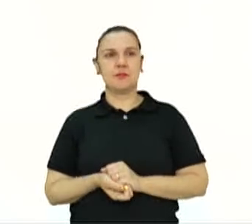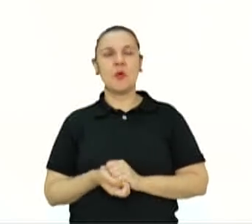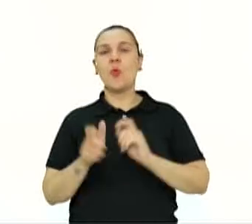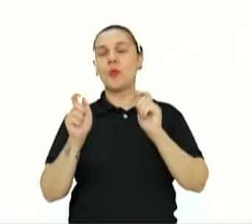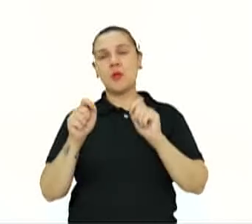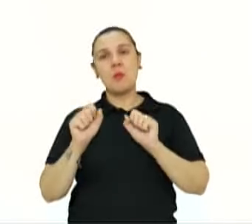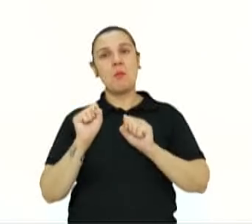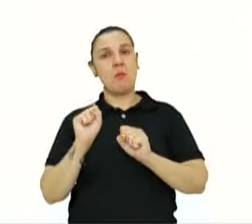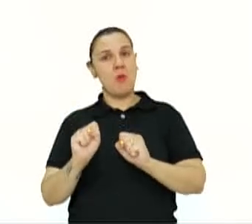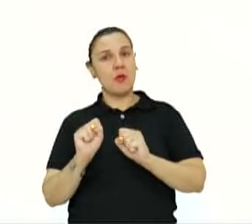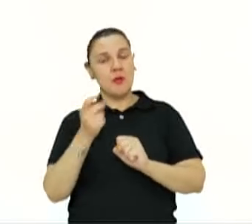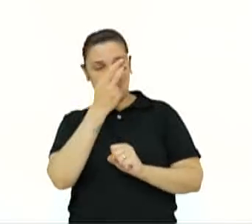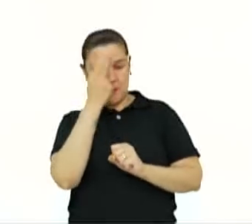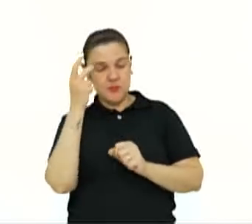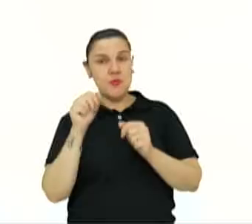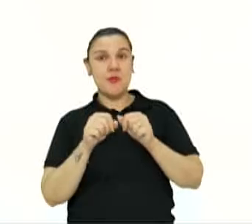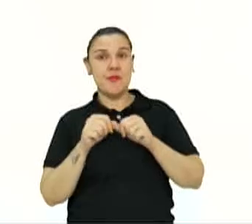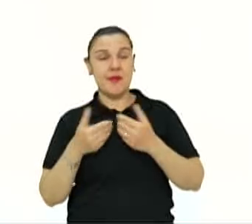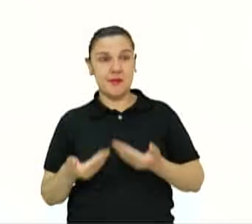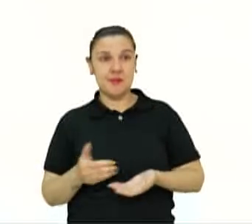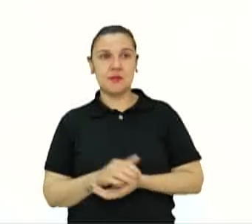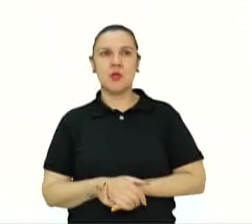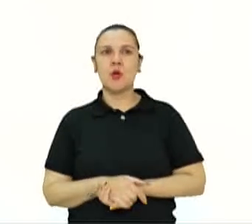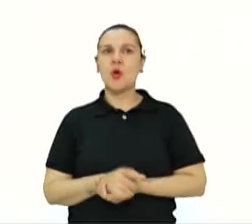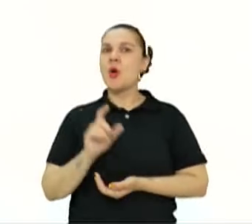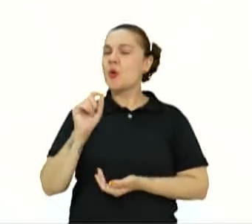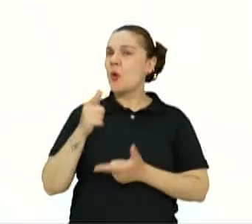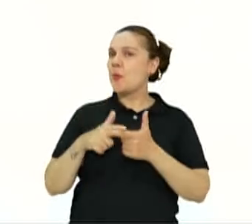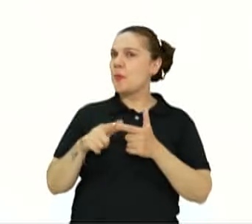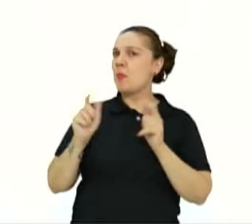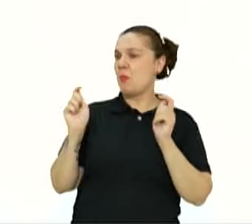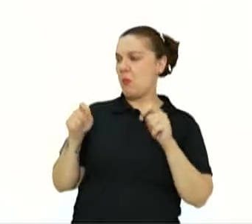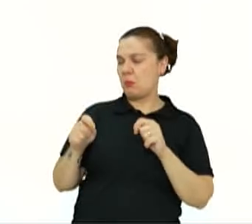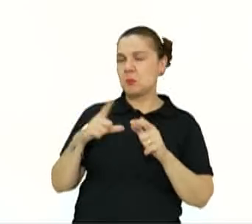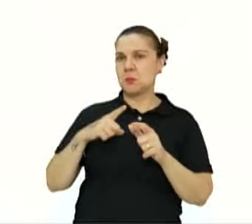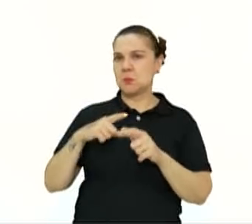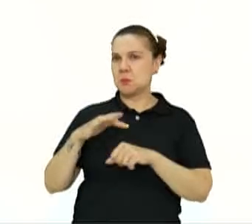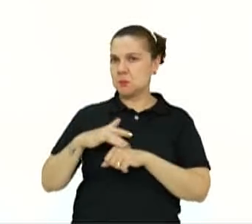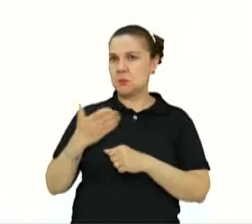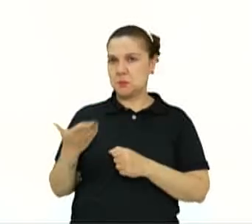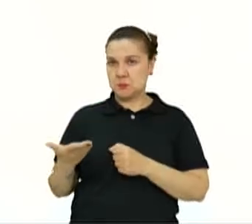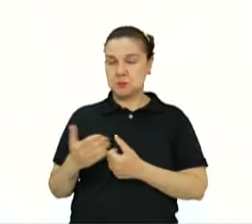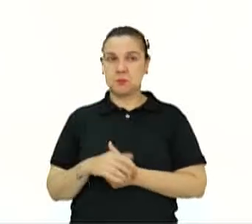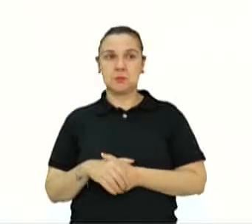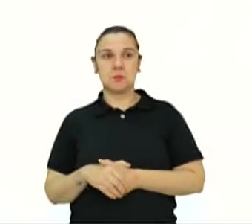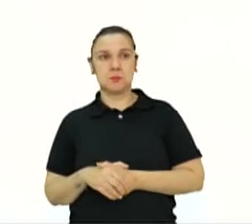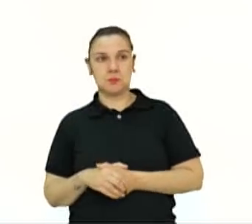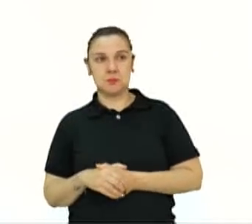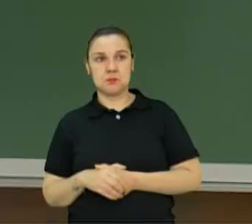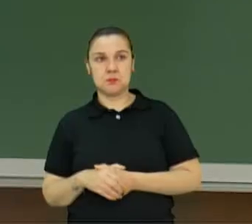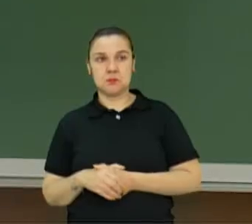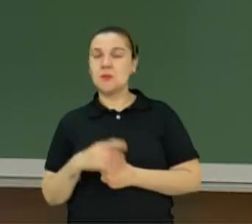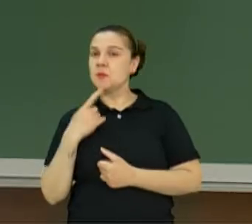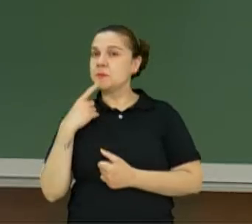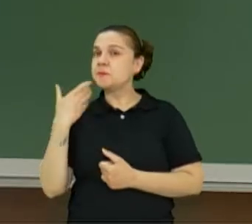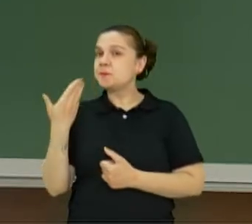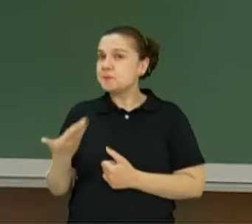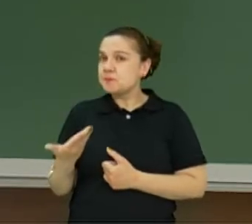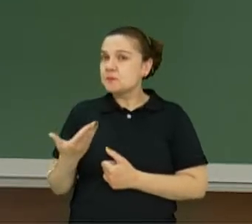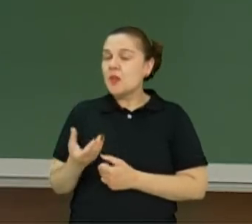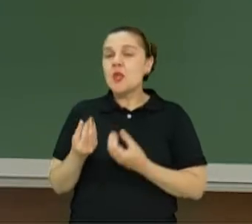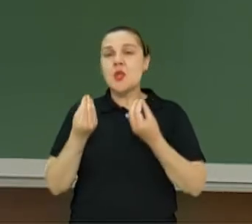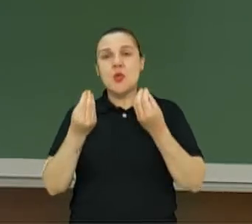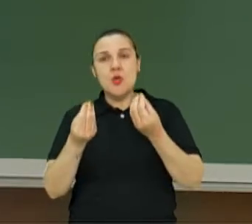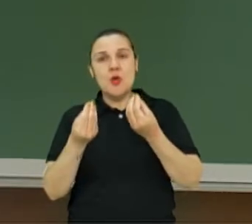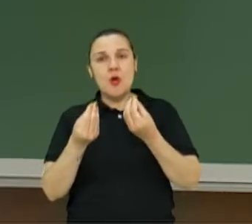que, né, como essa pessoa deve proceder? Então, que problema que você acha que ela pode, né, agora estar desenvolvendo e como que ela